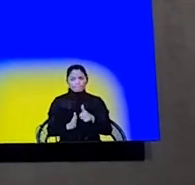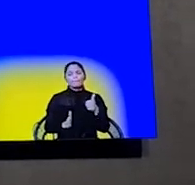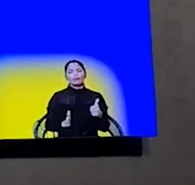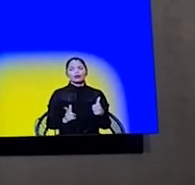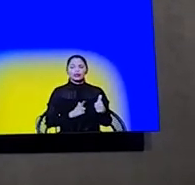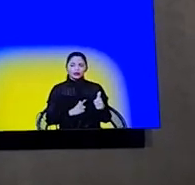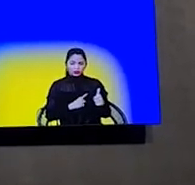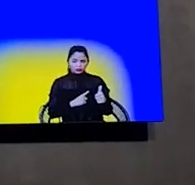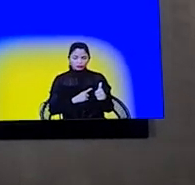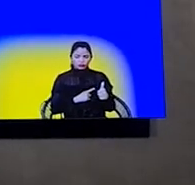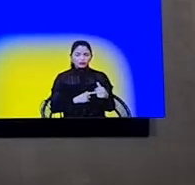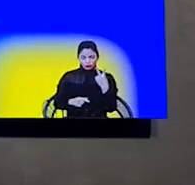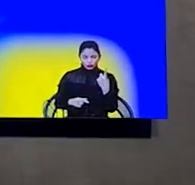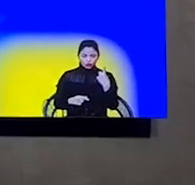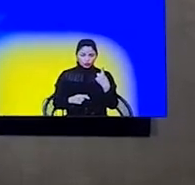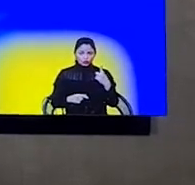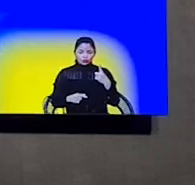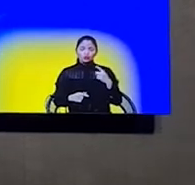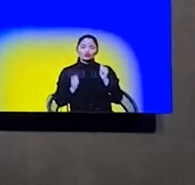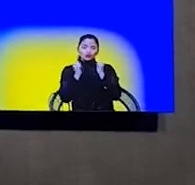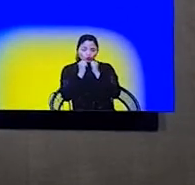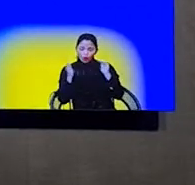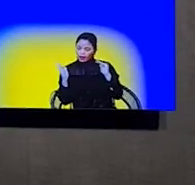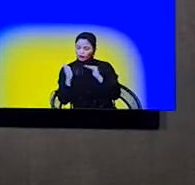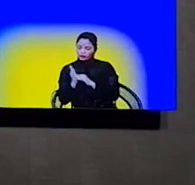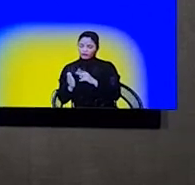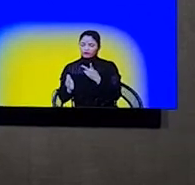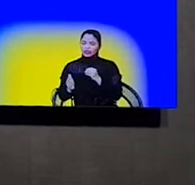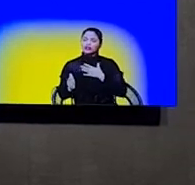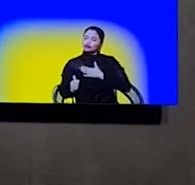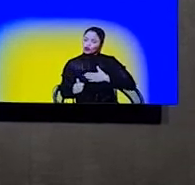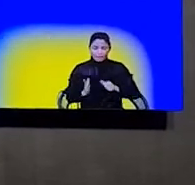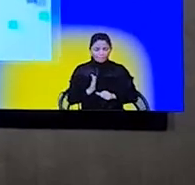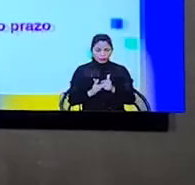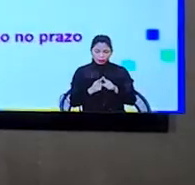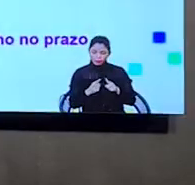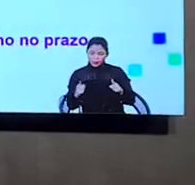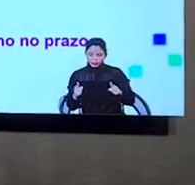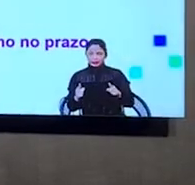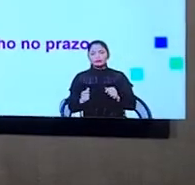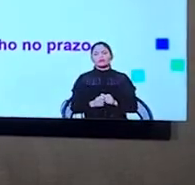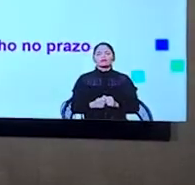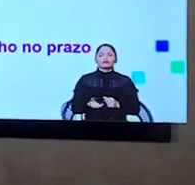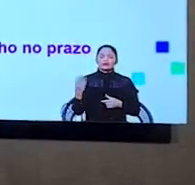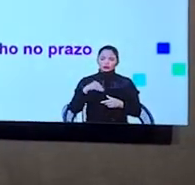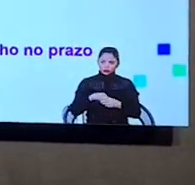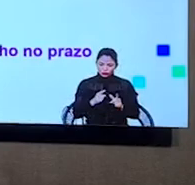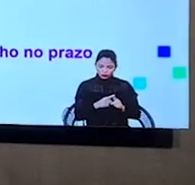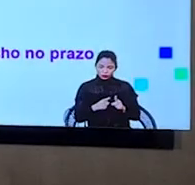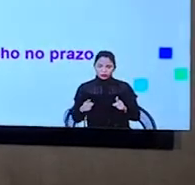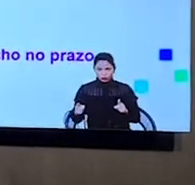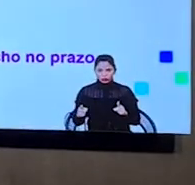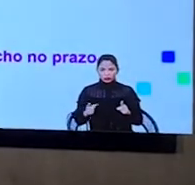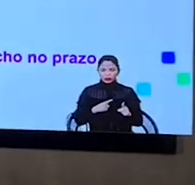vigência vai funcionar de 21 de julho a 20 de agosto. Esse vai ser o primeiro período de apuração. Então aqui, dentro desse período, a gente vai